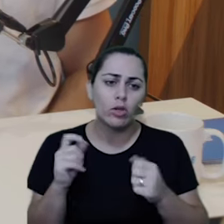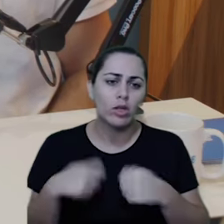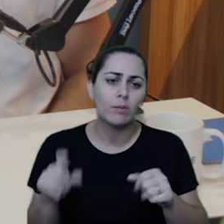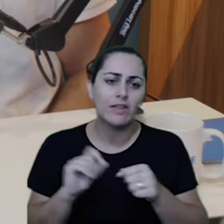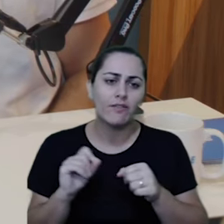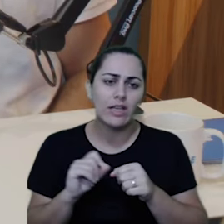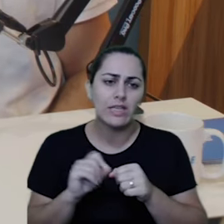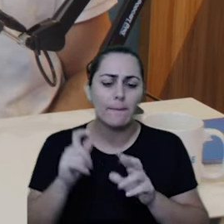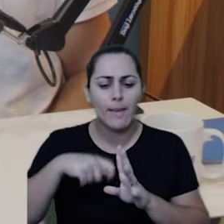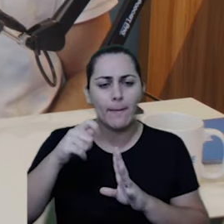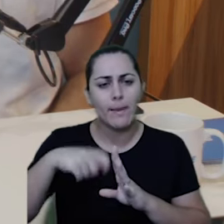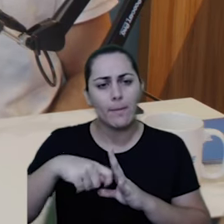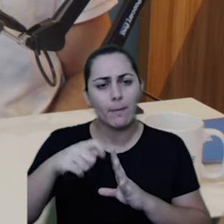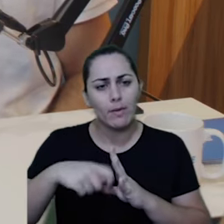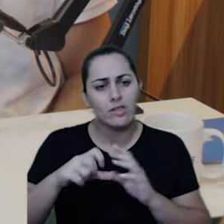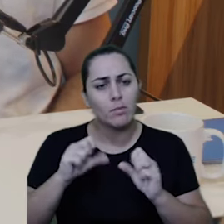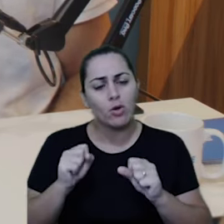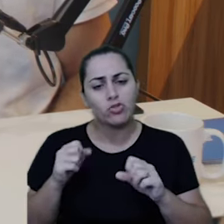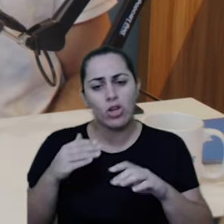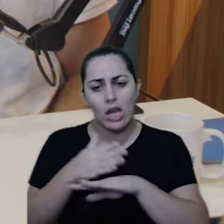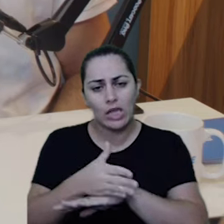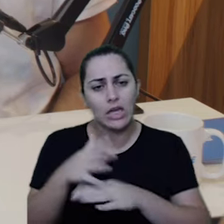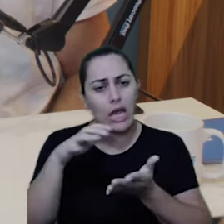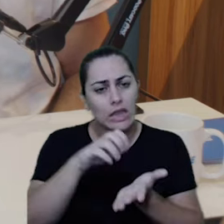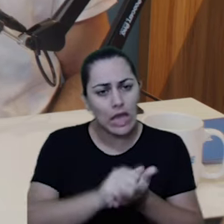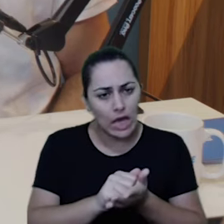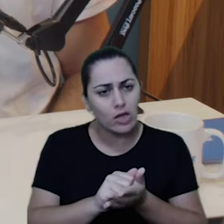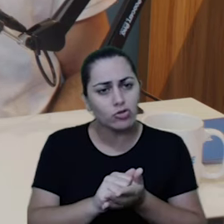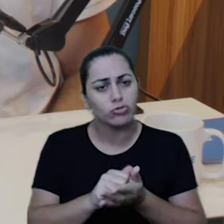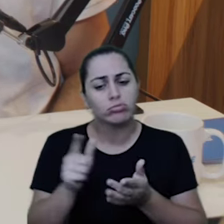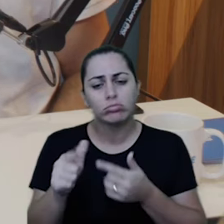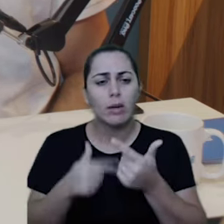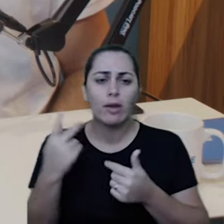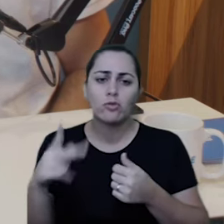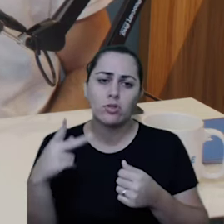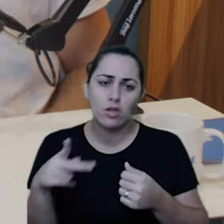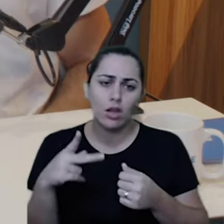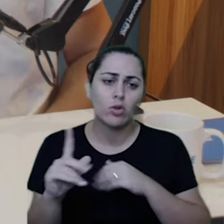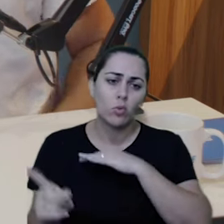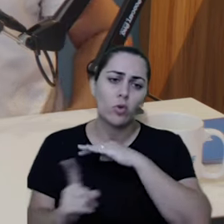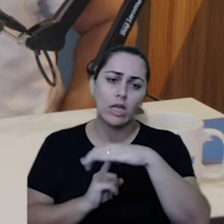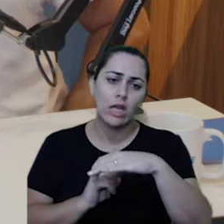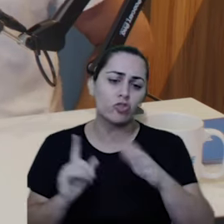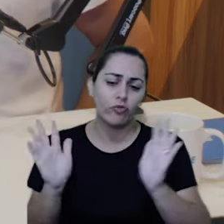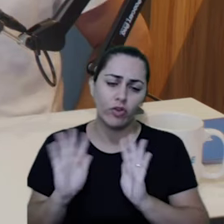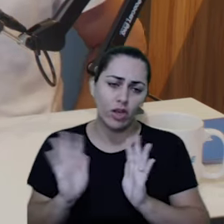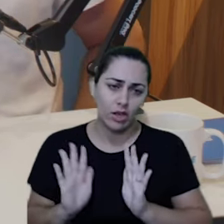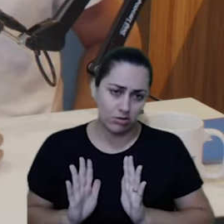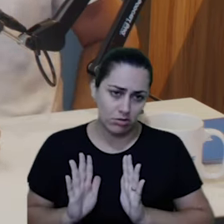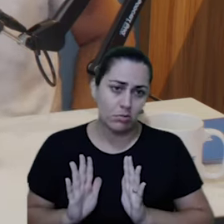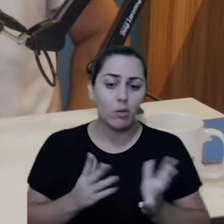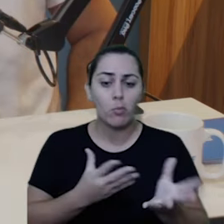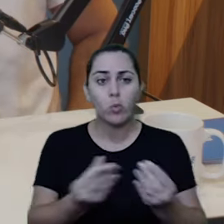fazer aquele suporte mensal você só acessa faz esse cadastro Inicial cobra por esse serviço e seu cliente segue feliz porque tem